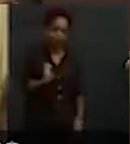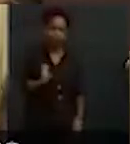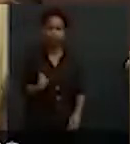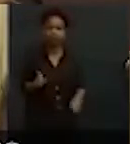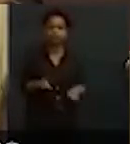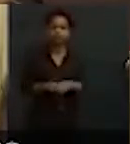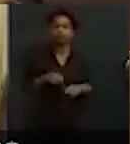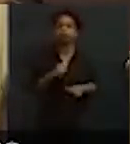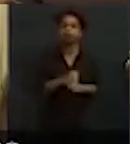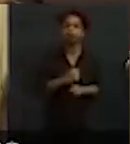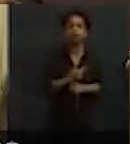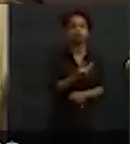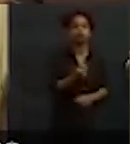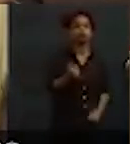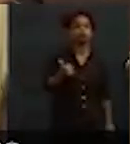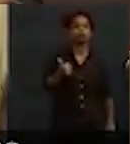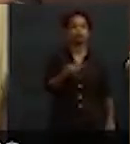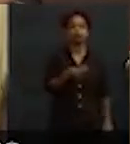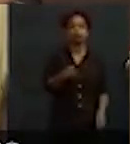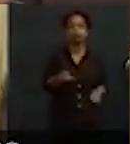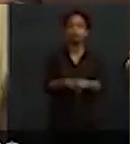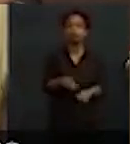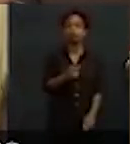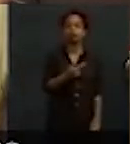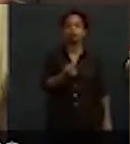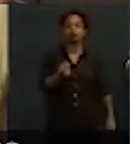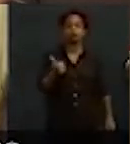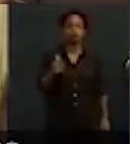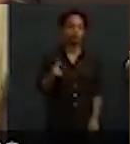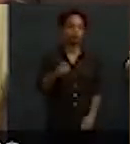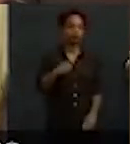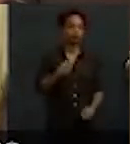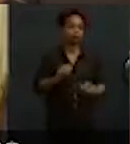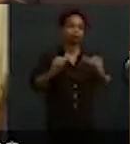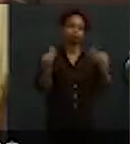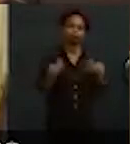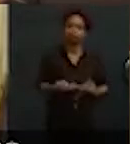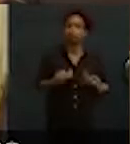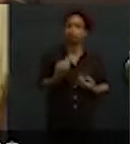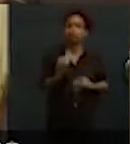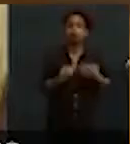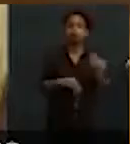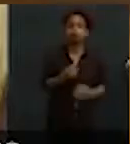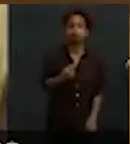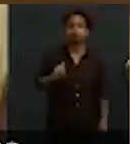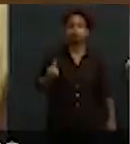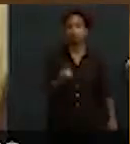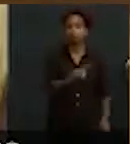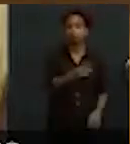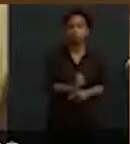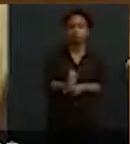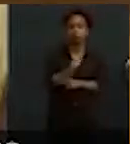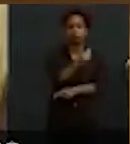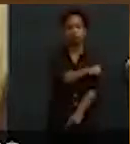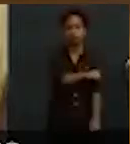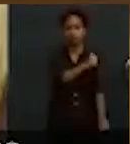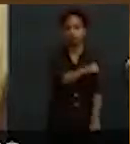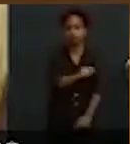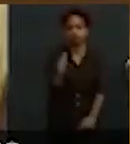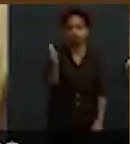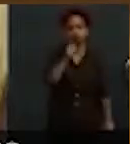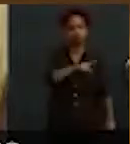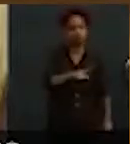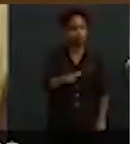2013-2015. Honrado representante do Judiciário do nosso Estado, recebeu